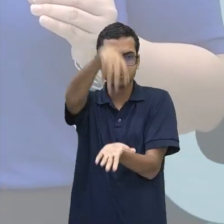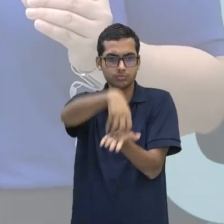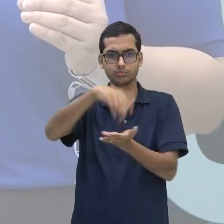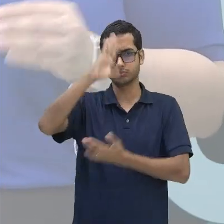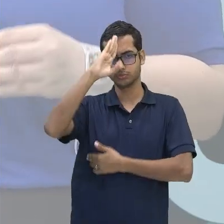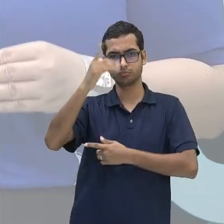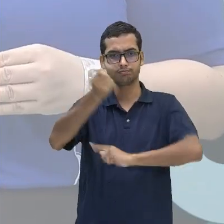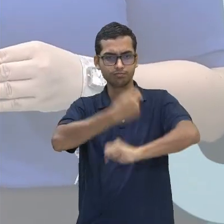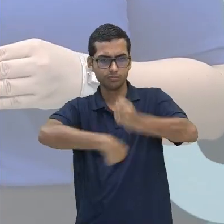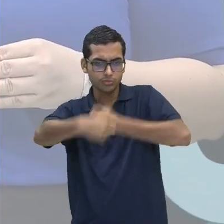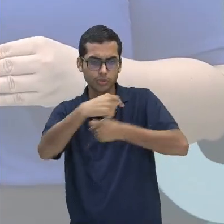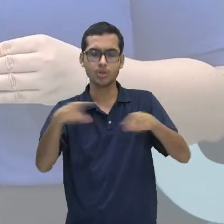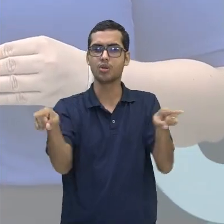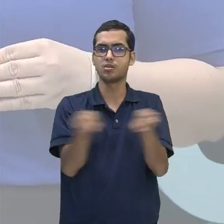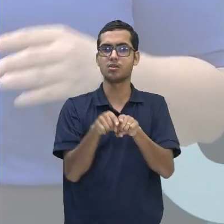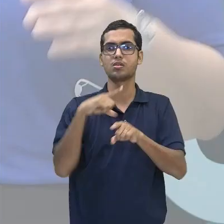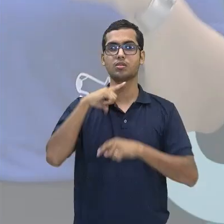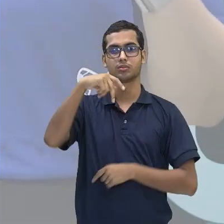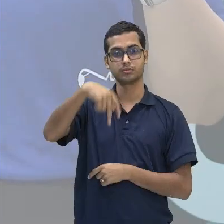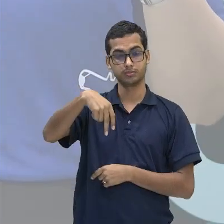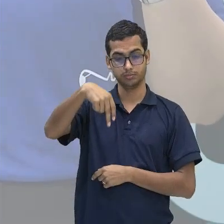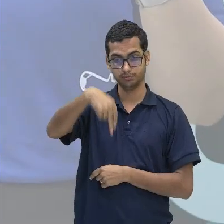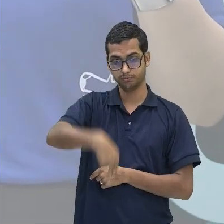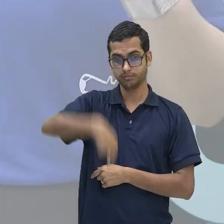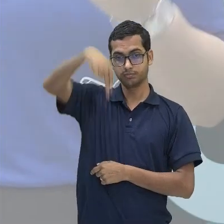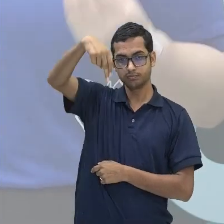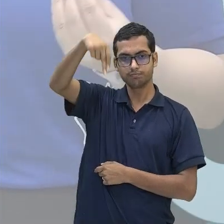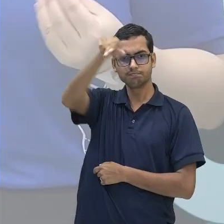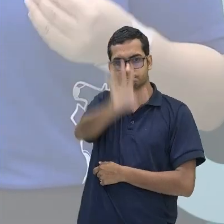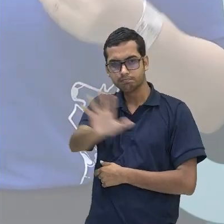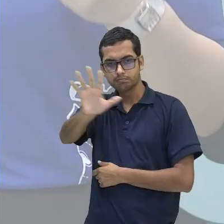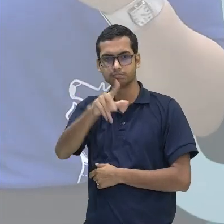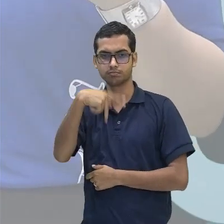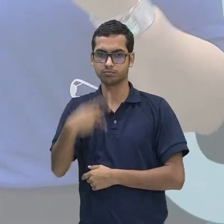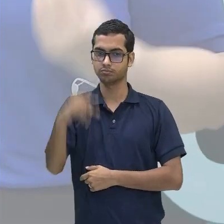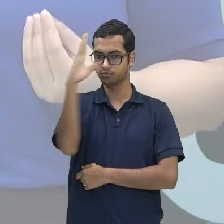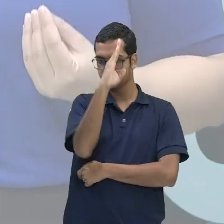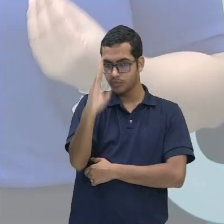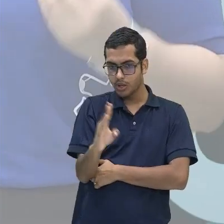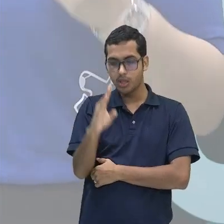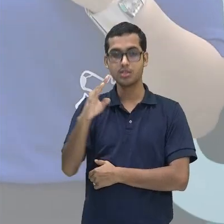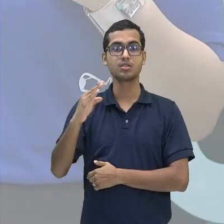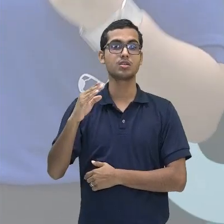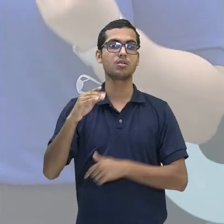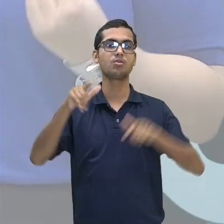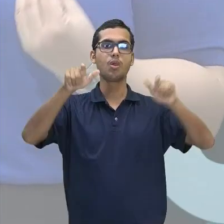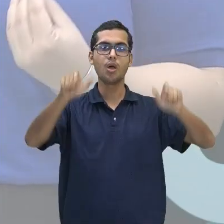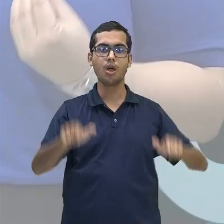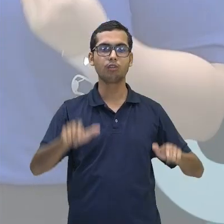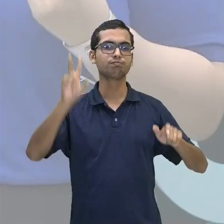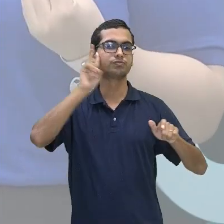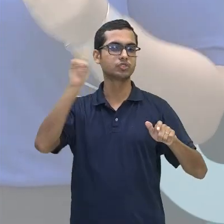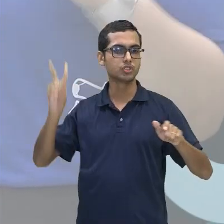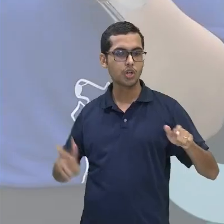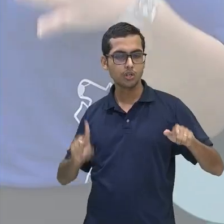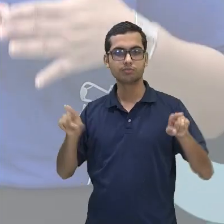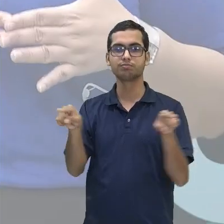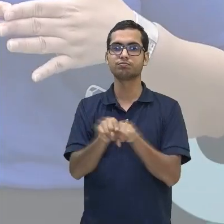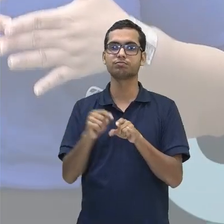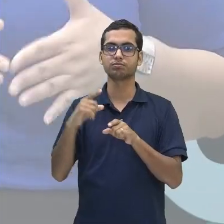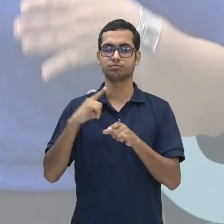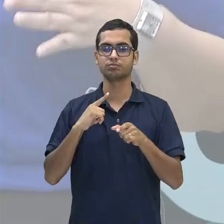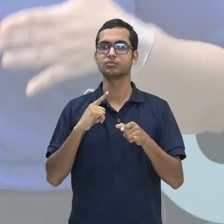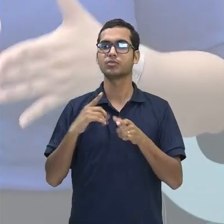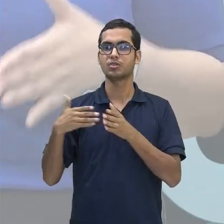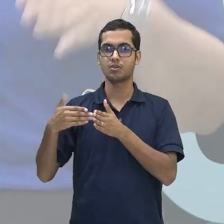e econômico da região norte do Brasil. É uma cidade histórica e portuária, localizada no centro da